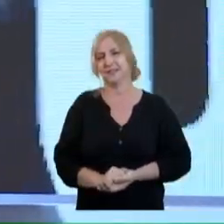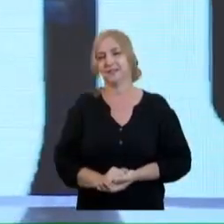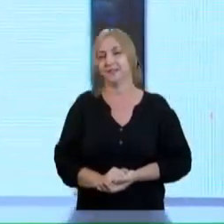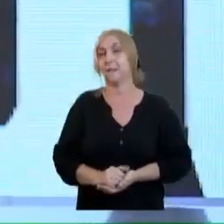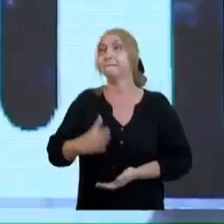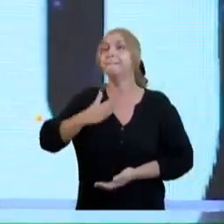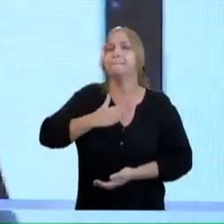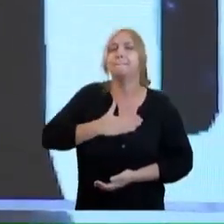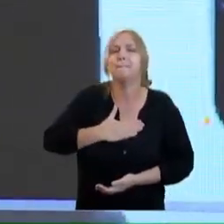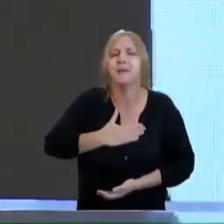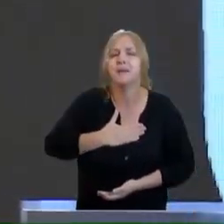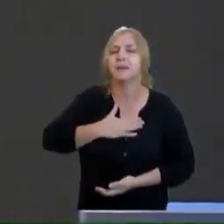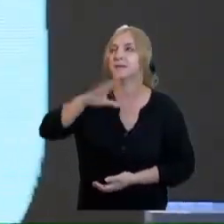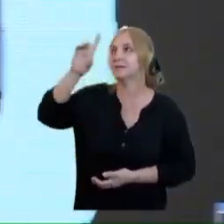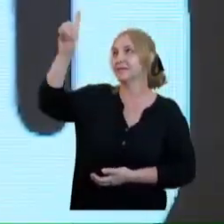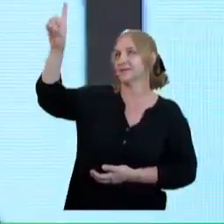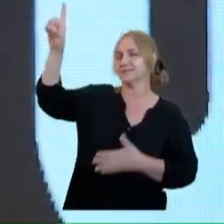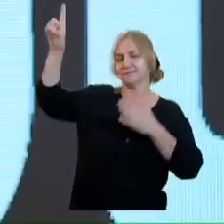meu Deus.